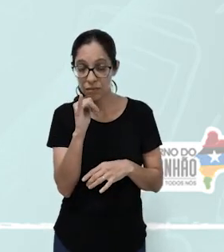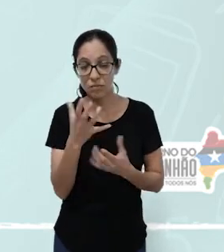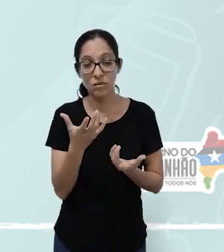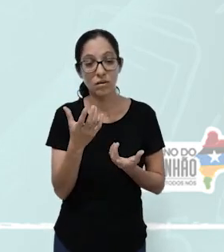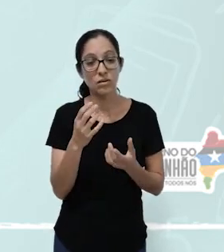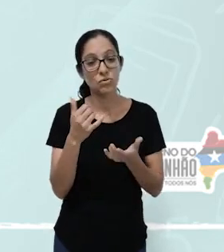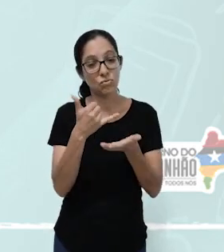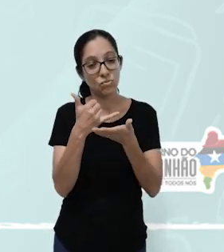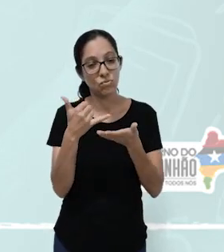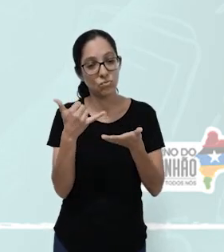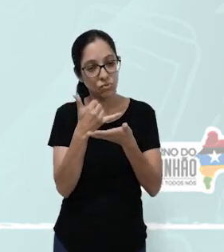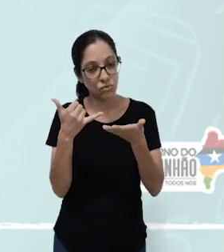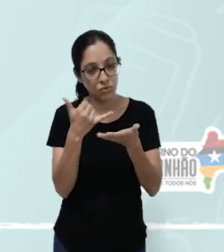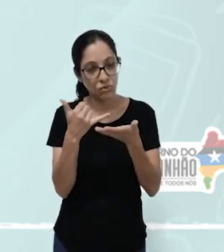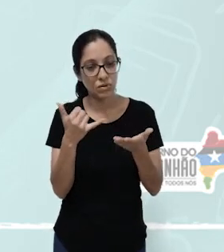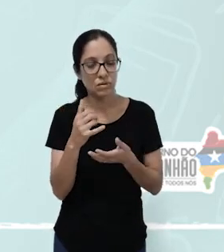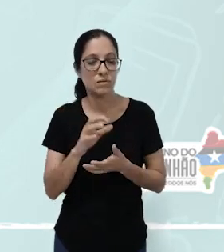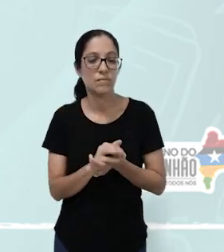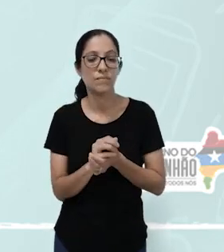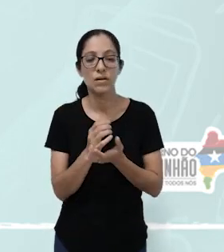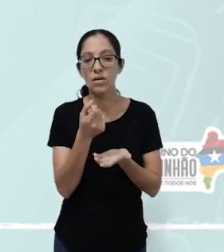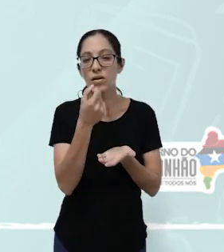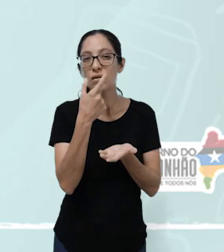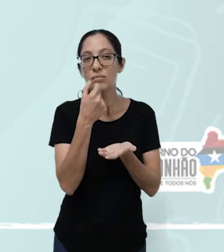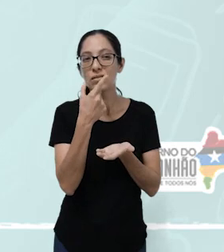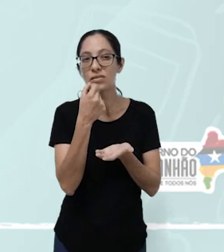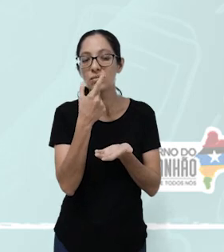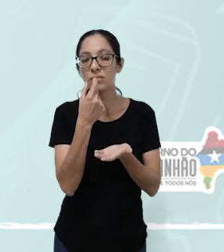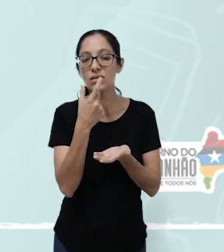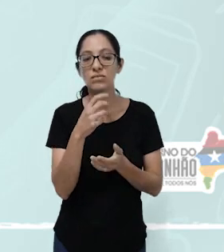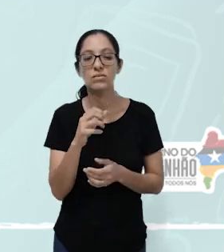depressivas são os medicamentos anestésicos,